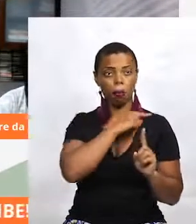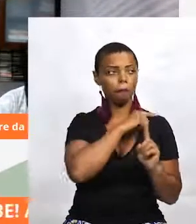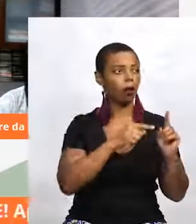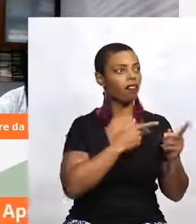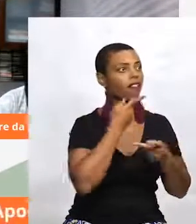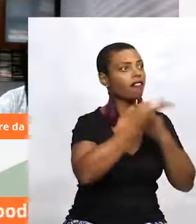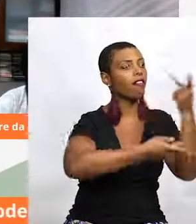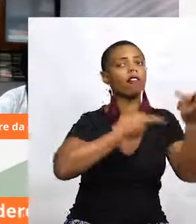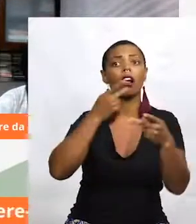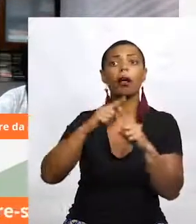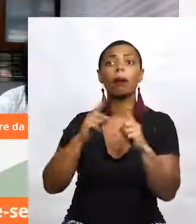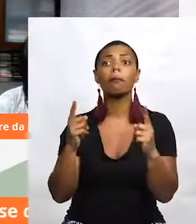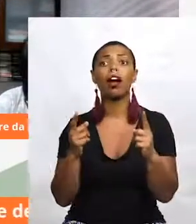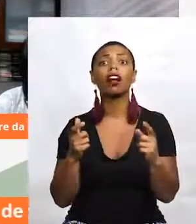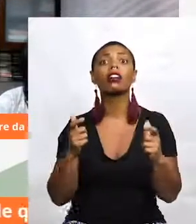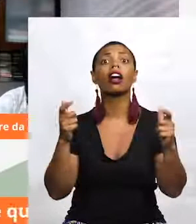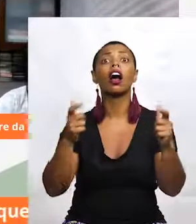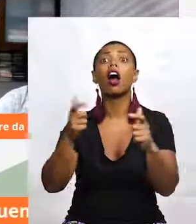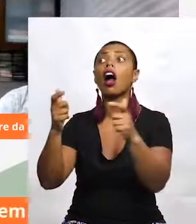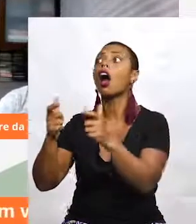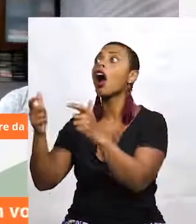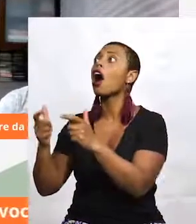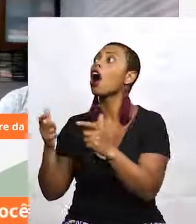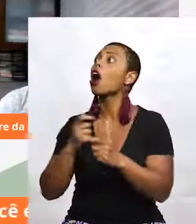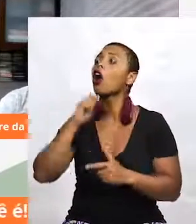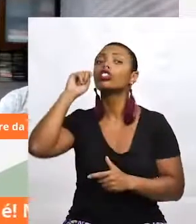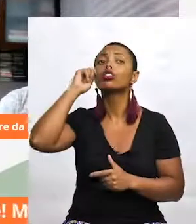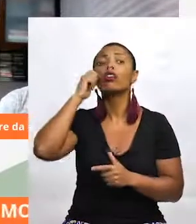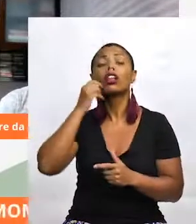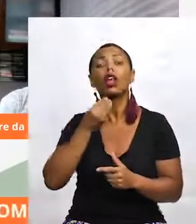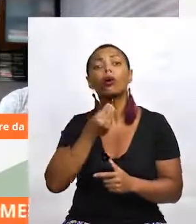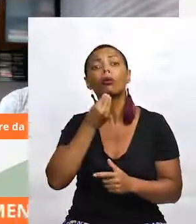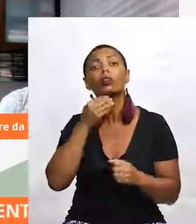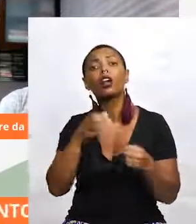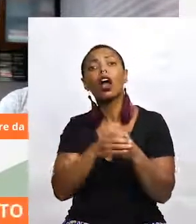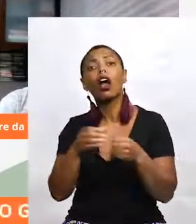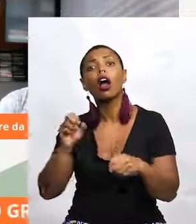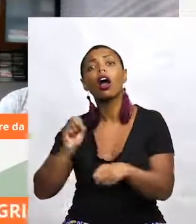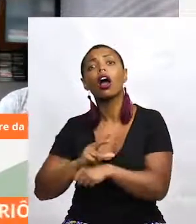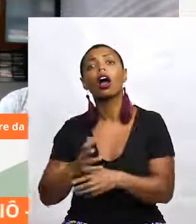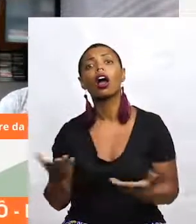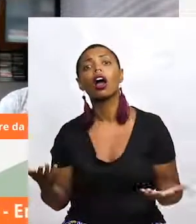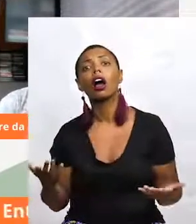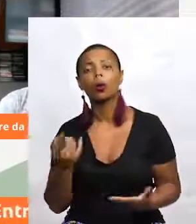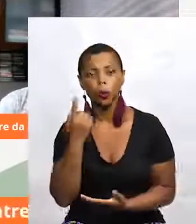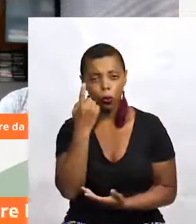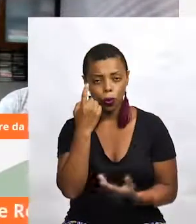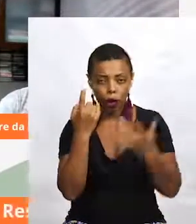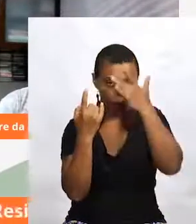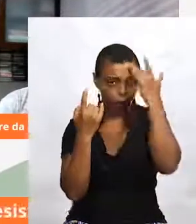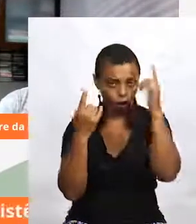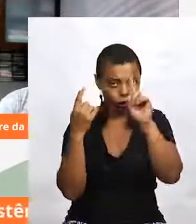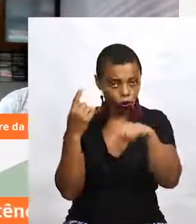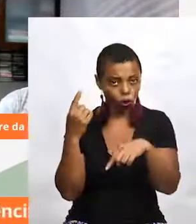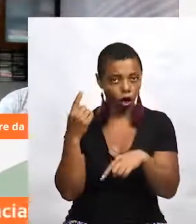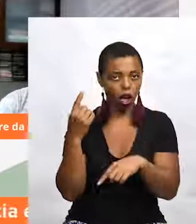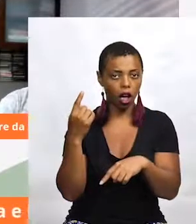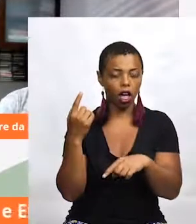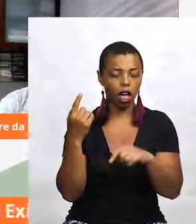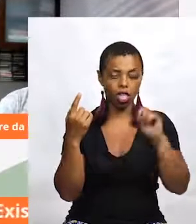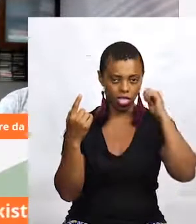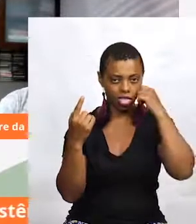os negros que deveriam ter entrado nas cotas? O único que pode se dizer negro lá dentro